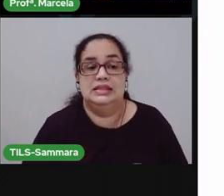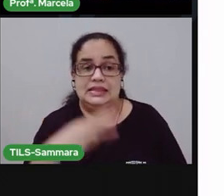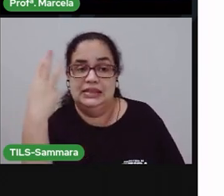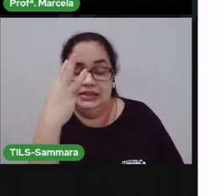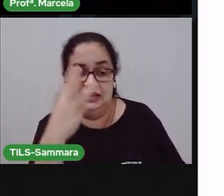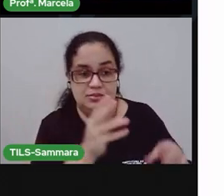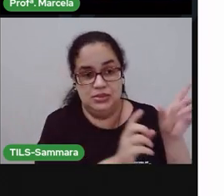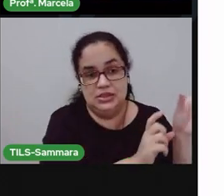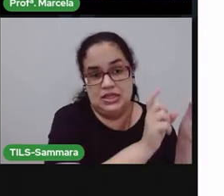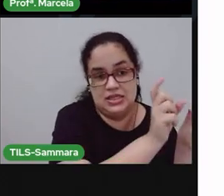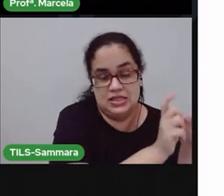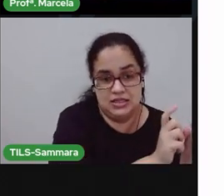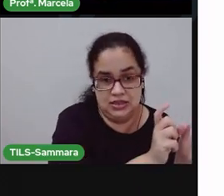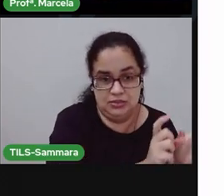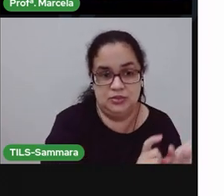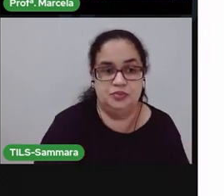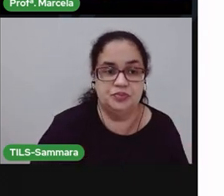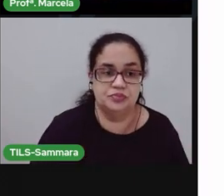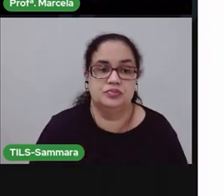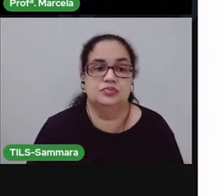Três sílabas.